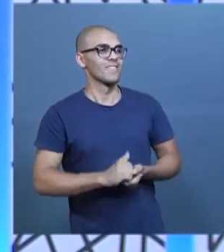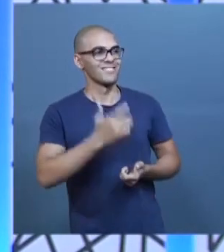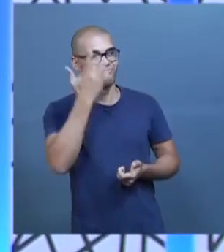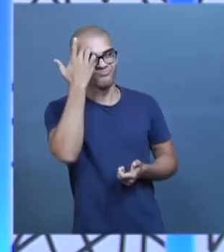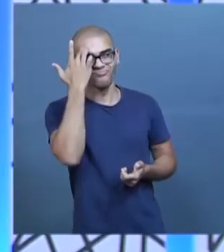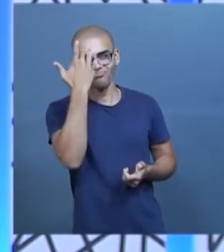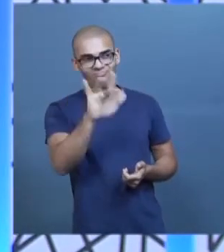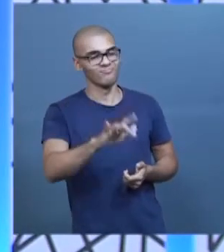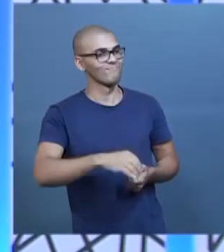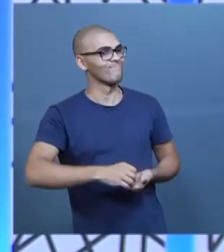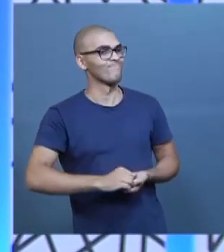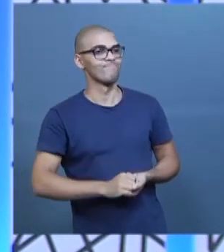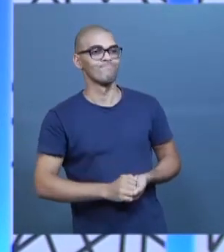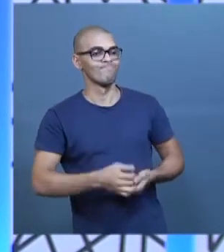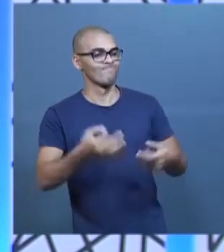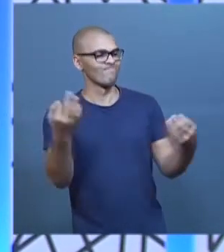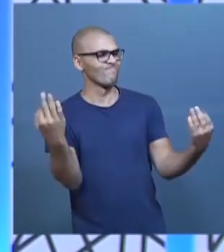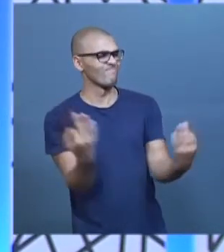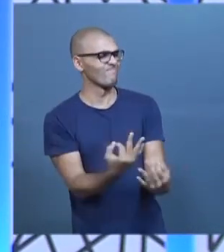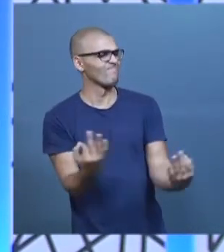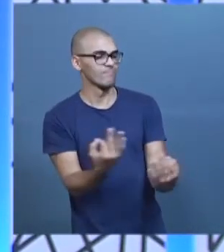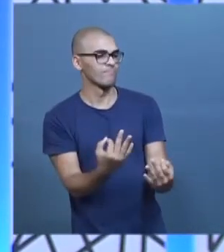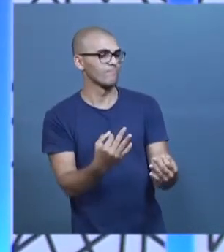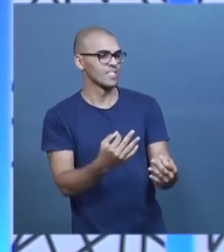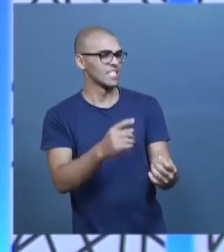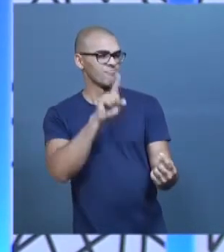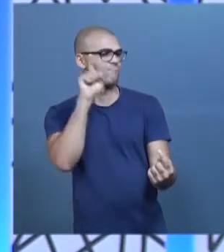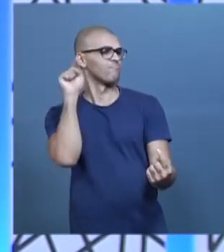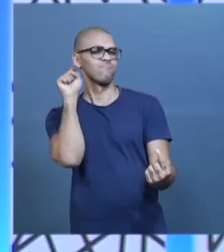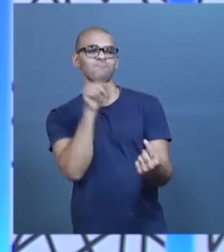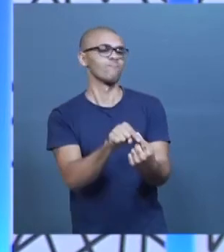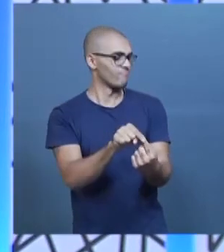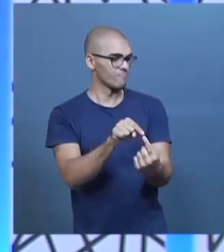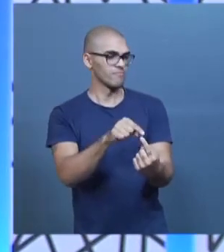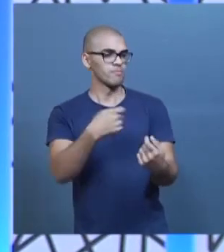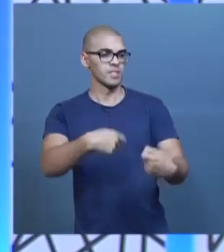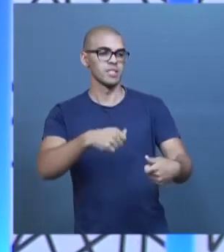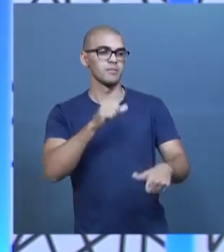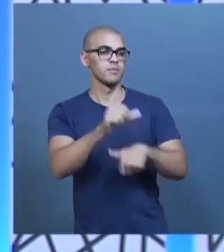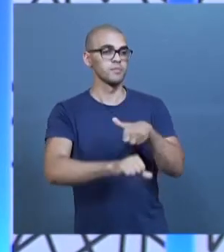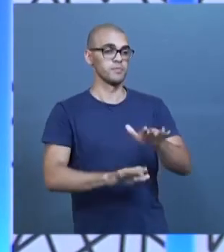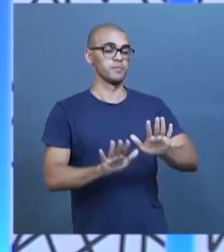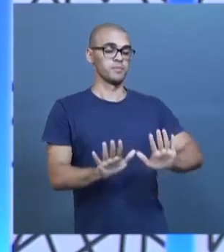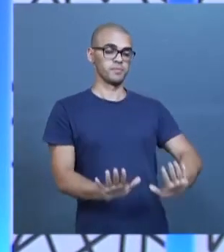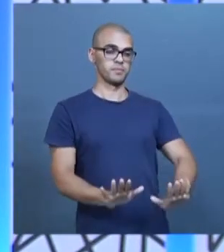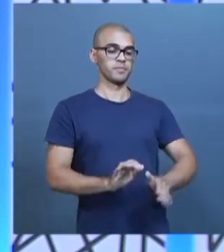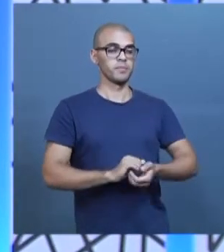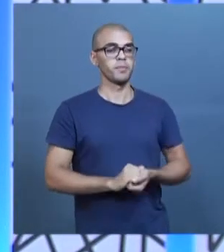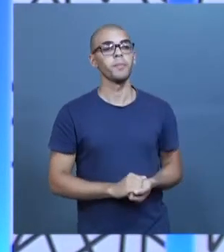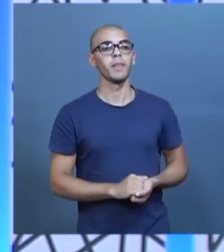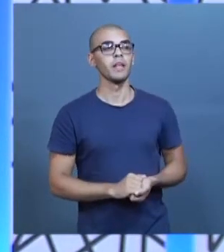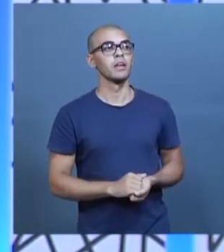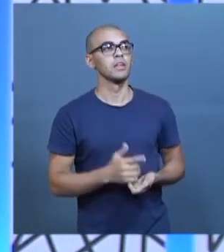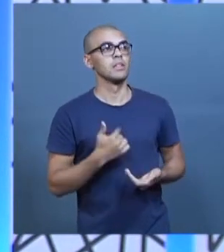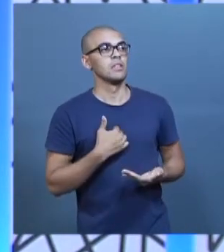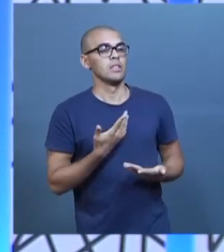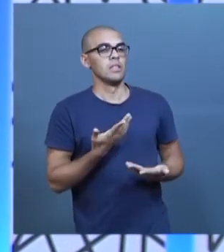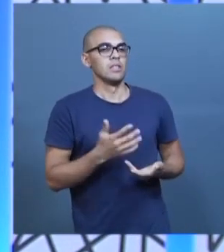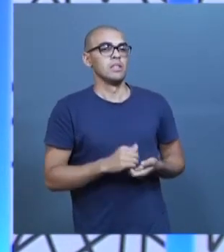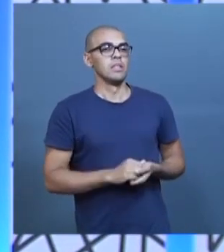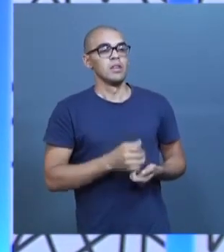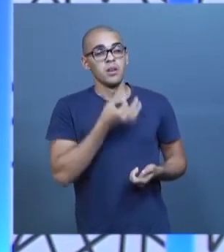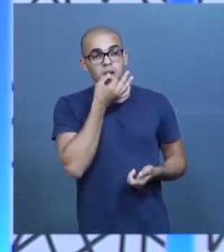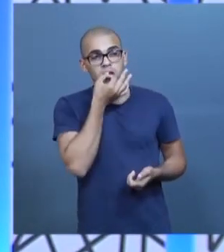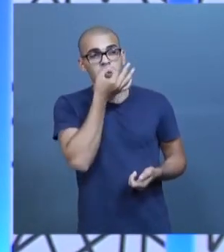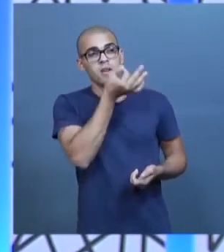mágica. Eu não teria condições de falar assim exatamente o que tem que mudar. O que eu posso aqui me aventurar a